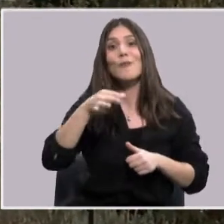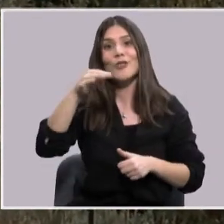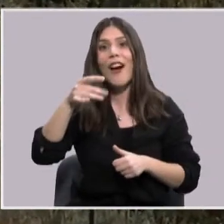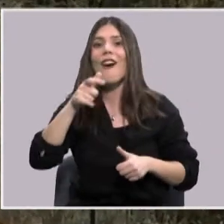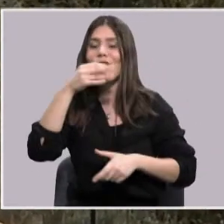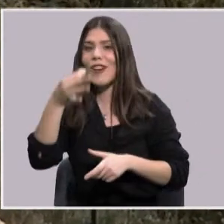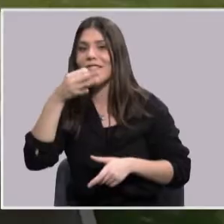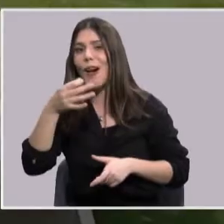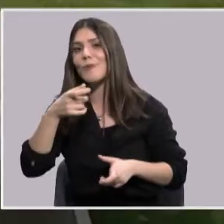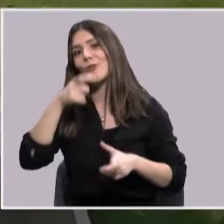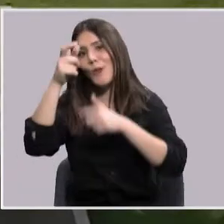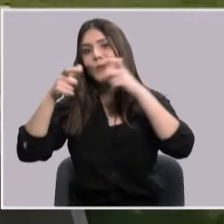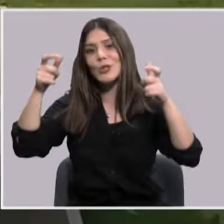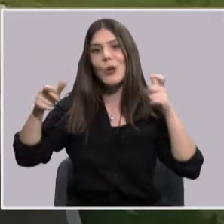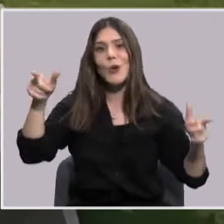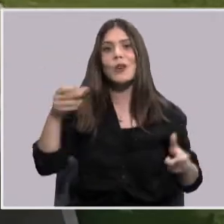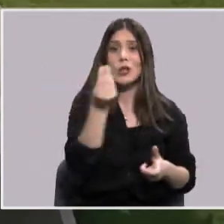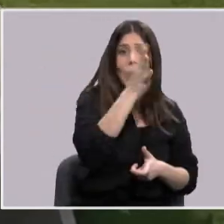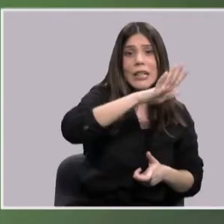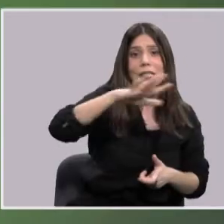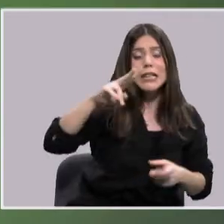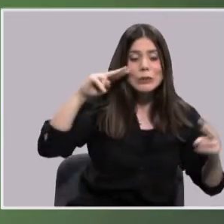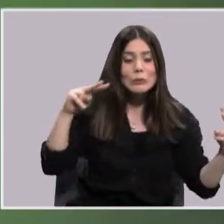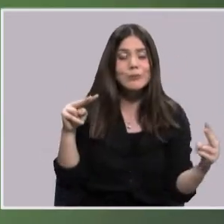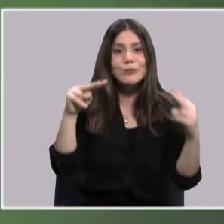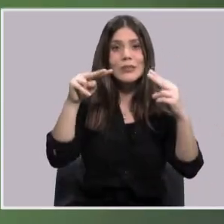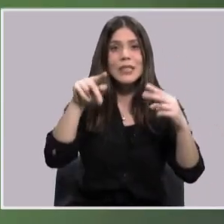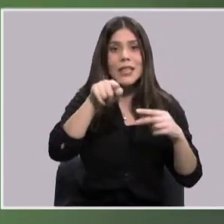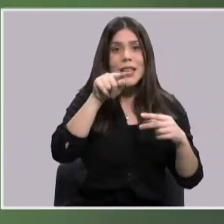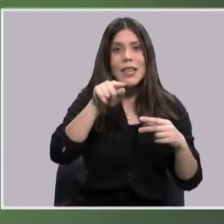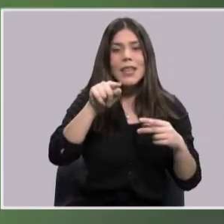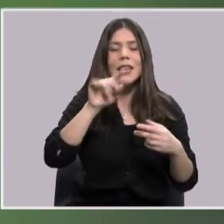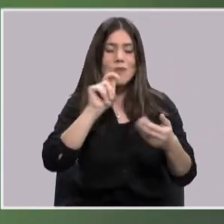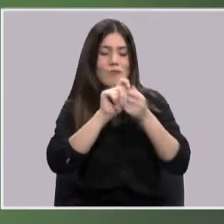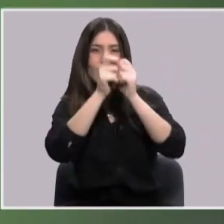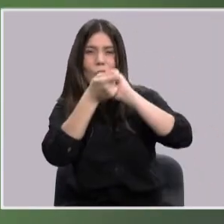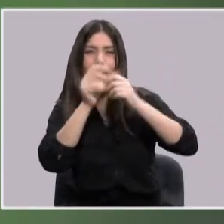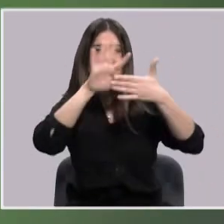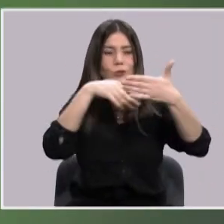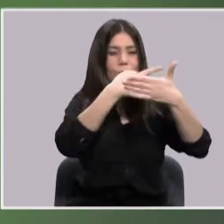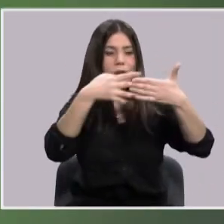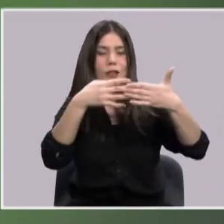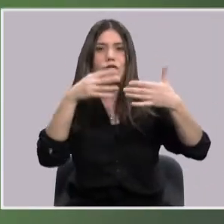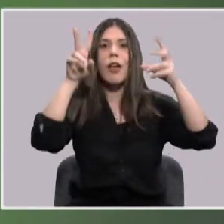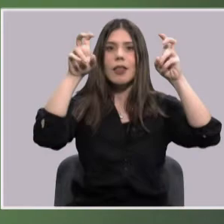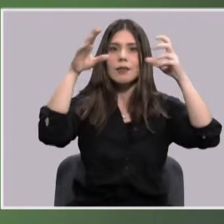candidata em Oeiras, acabámos por encontrar uns miúdos também, então adaptámos os planos que tínhamos para a educação,